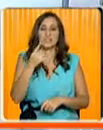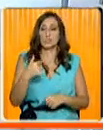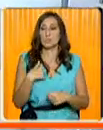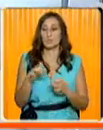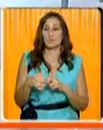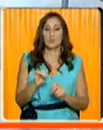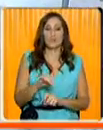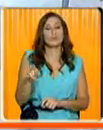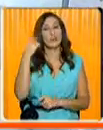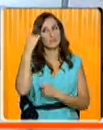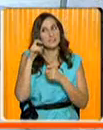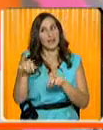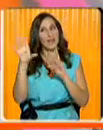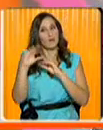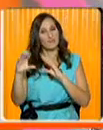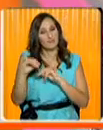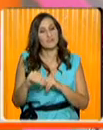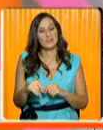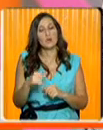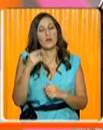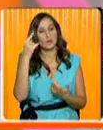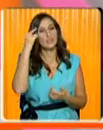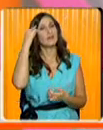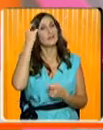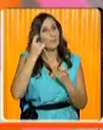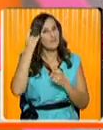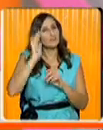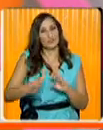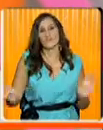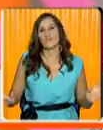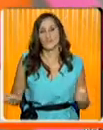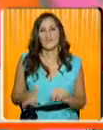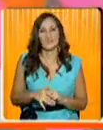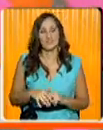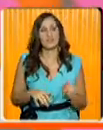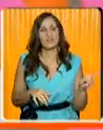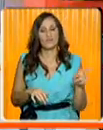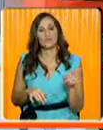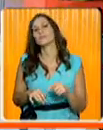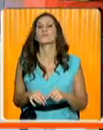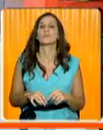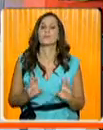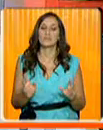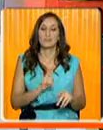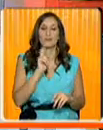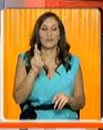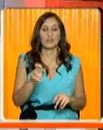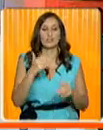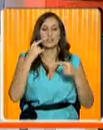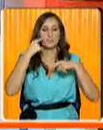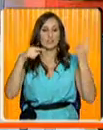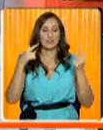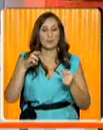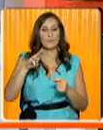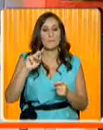não tenho nada, tu vais pensar nesta nossa conversa. Que eu já penso nisso, não é? Vocês deviam ir ver o espetáculo da Marta para ficarem mais